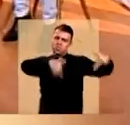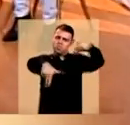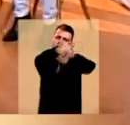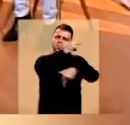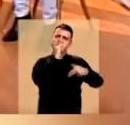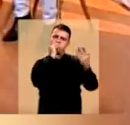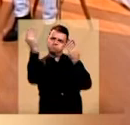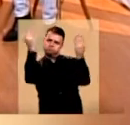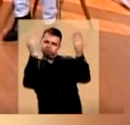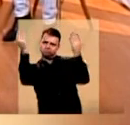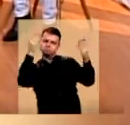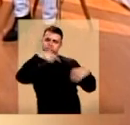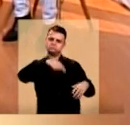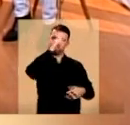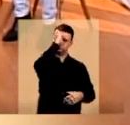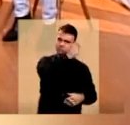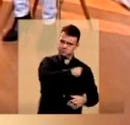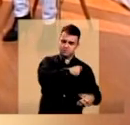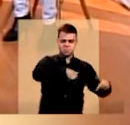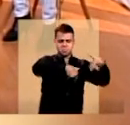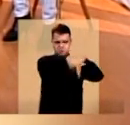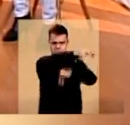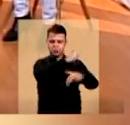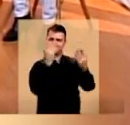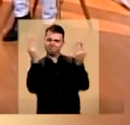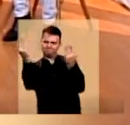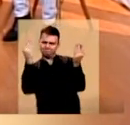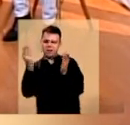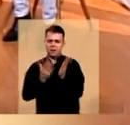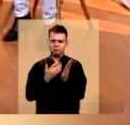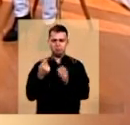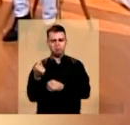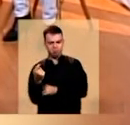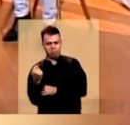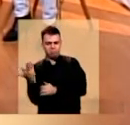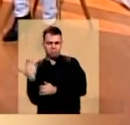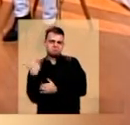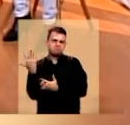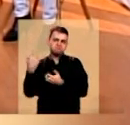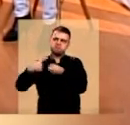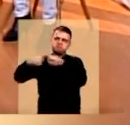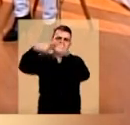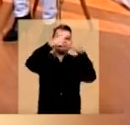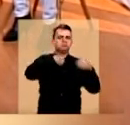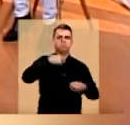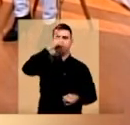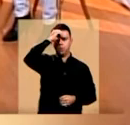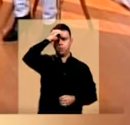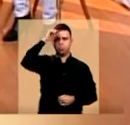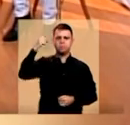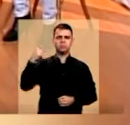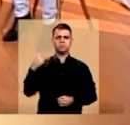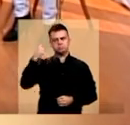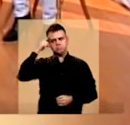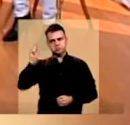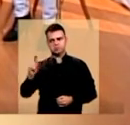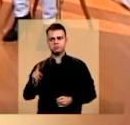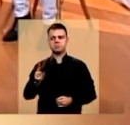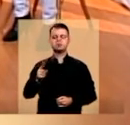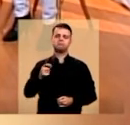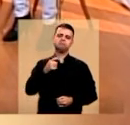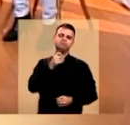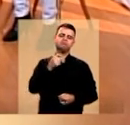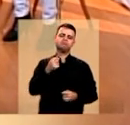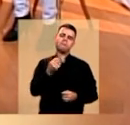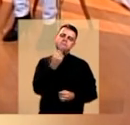no tamanho da cidade e tal. Eu vejo que, não sei a proporção em outros municípios, né? Mas precisaria de uma